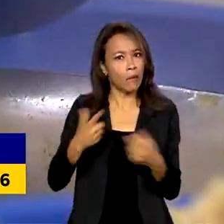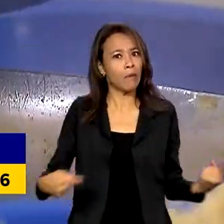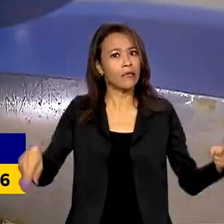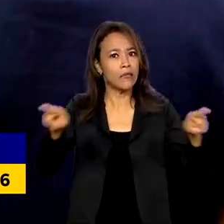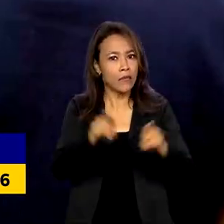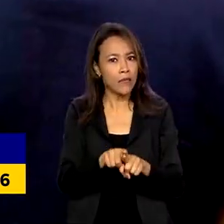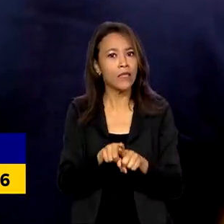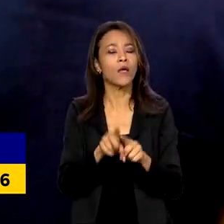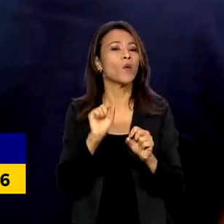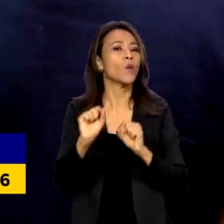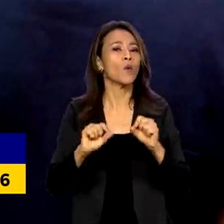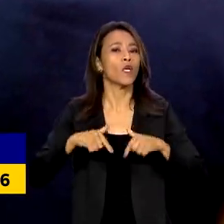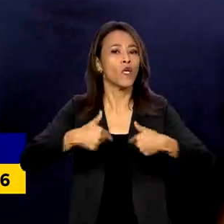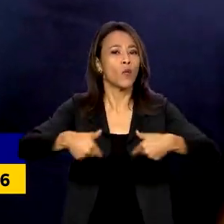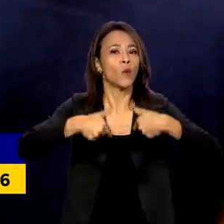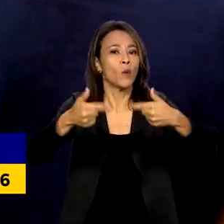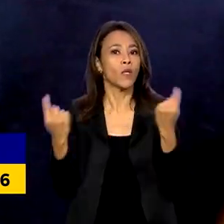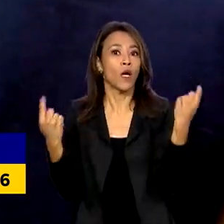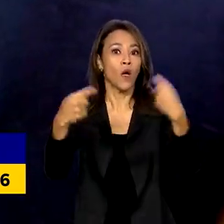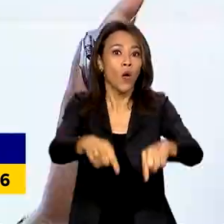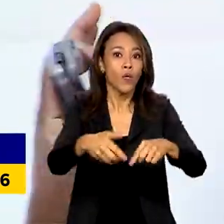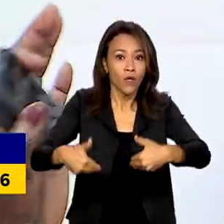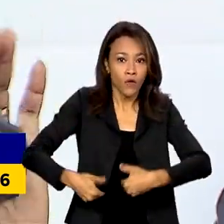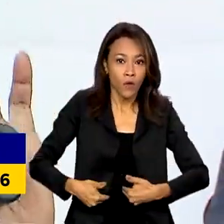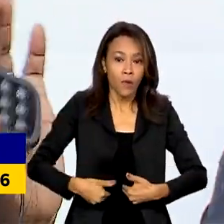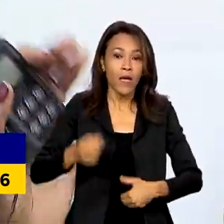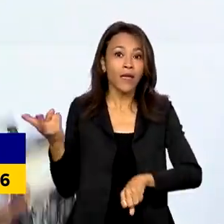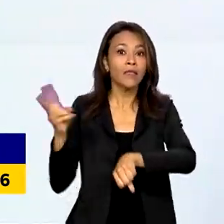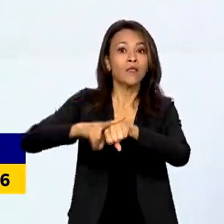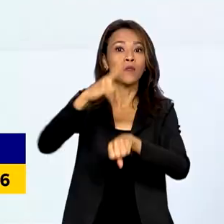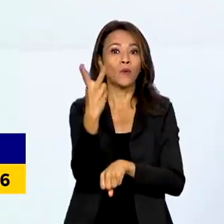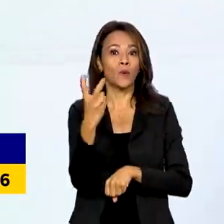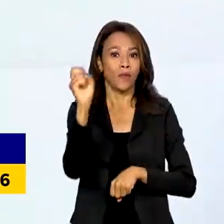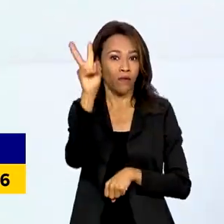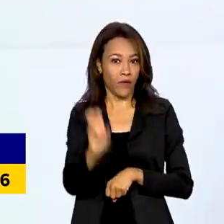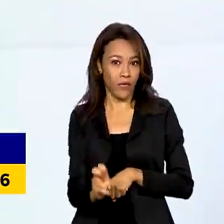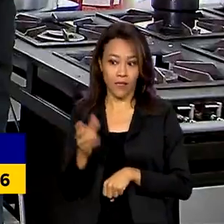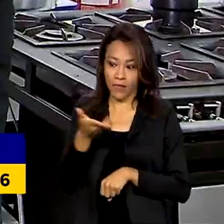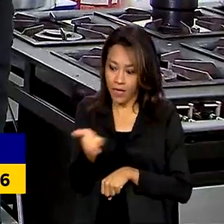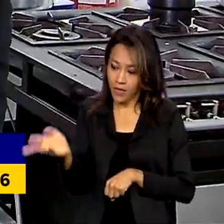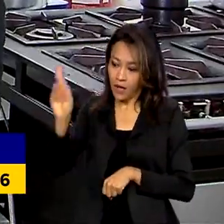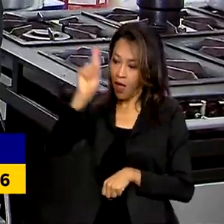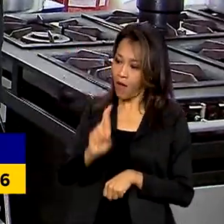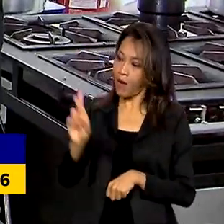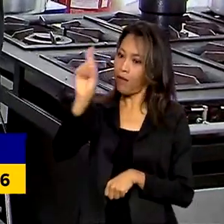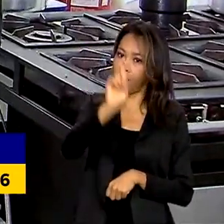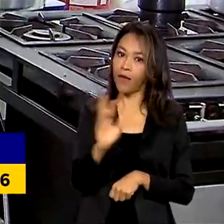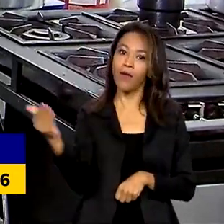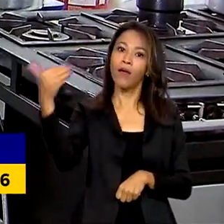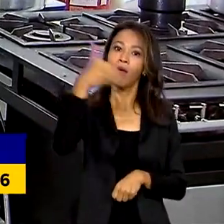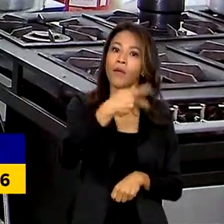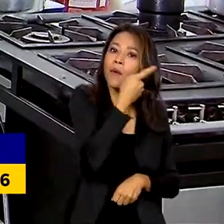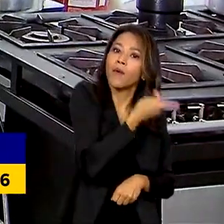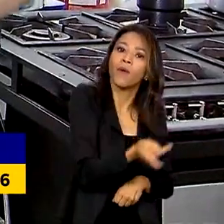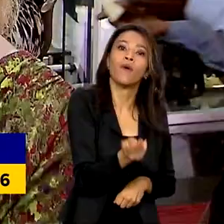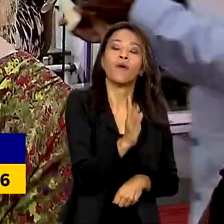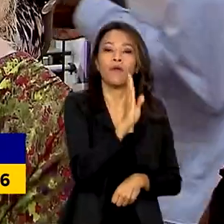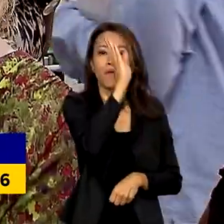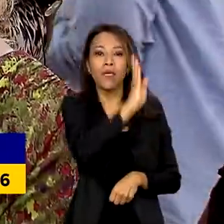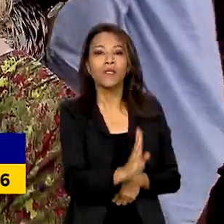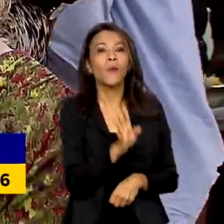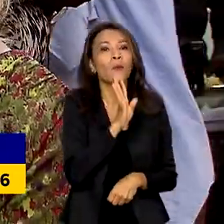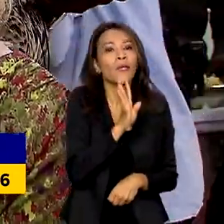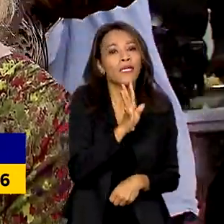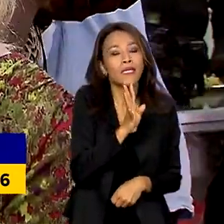contra a fome. Esta é a segunda vez que representantes daquele país vêm ao Brasil para conhecer o PNAE. O que eles